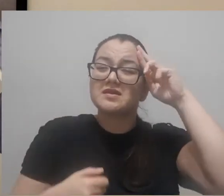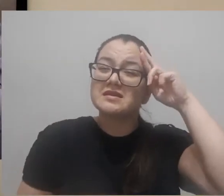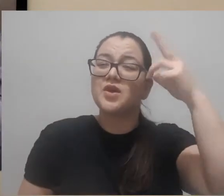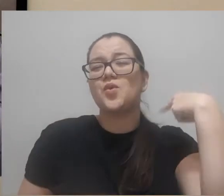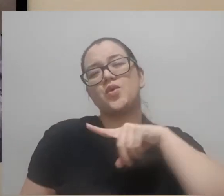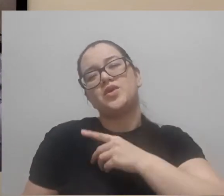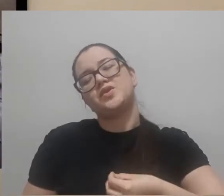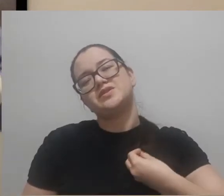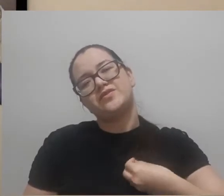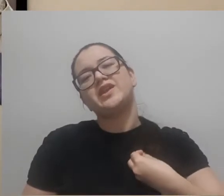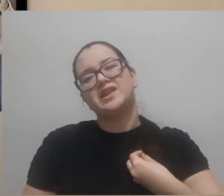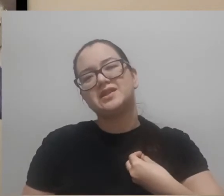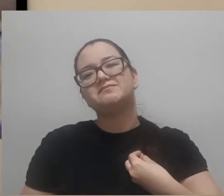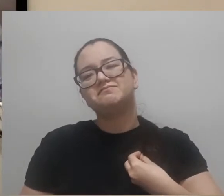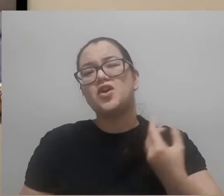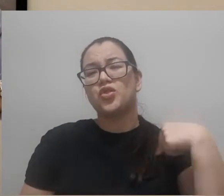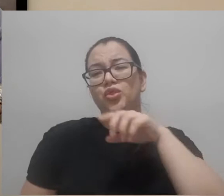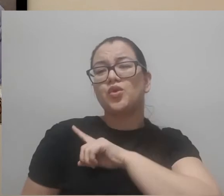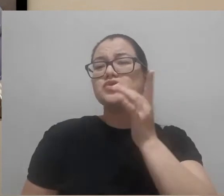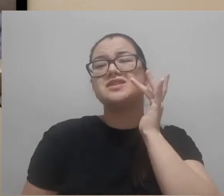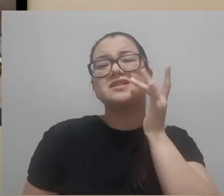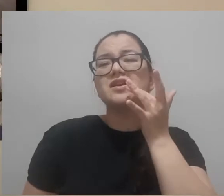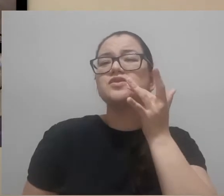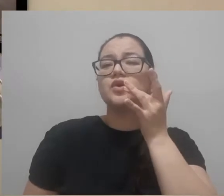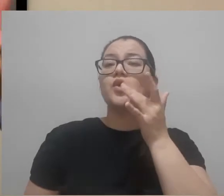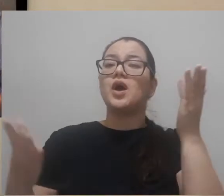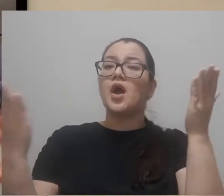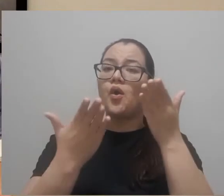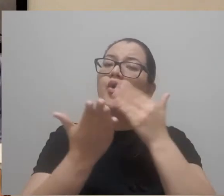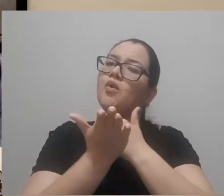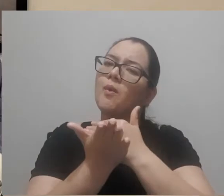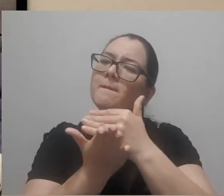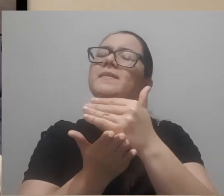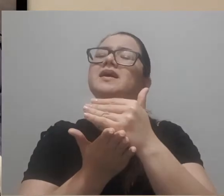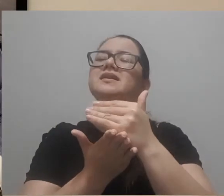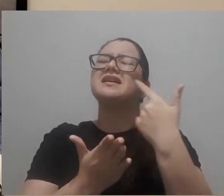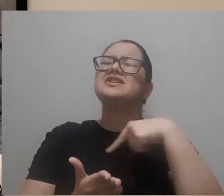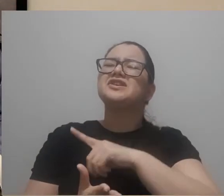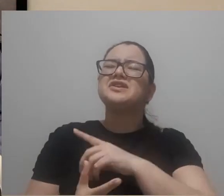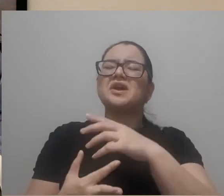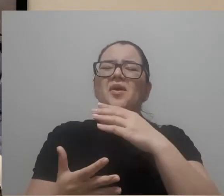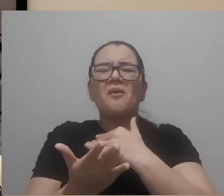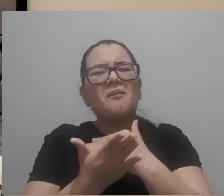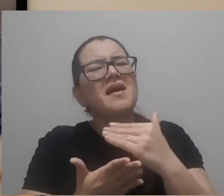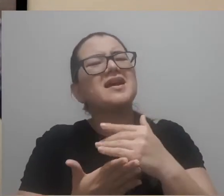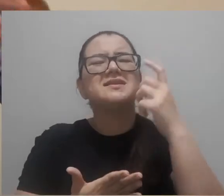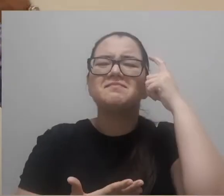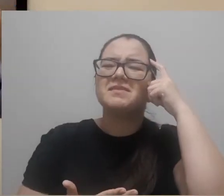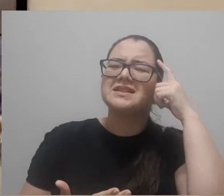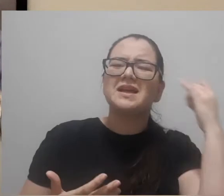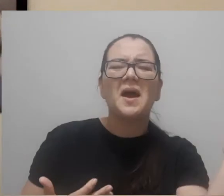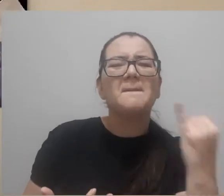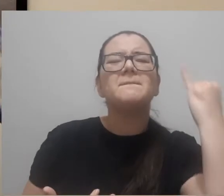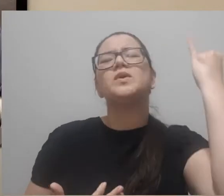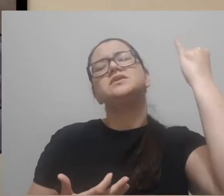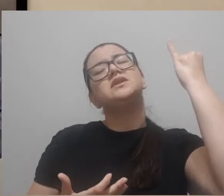nossos tesouros, a partir de agora, sejam... Que a gente se importe, a partir de agora, a nos